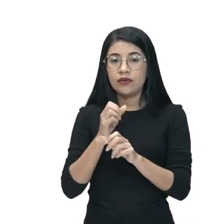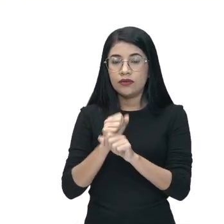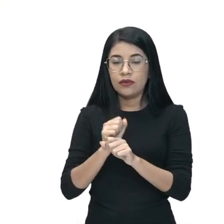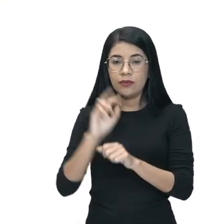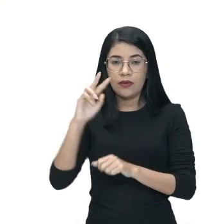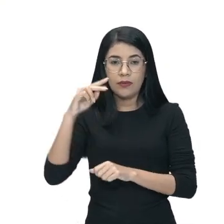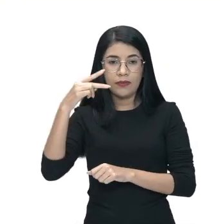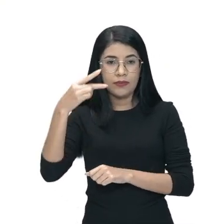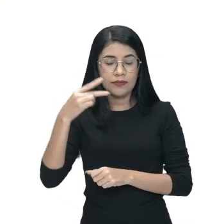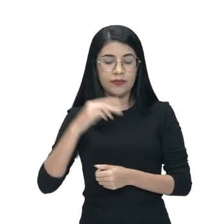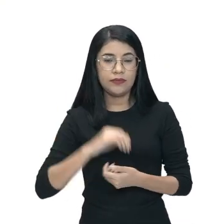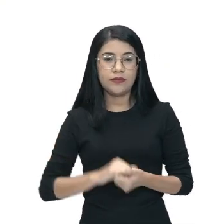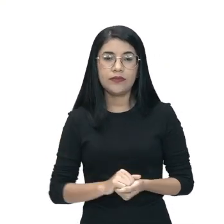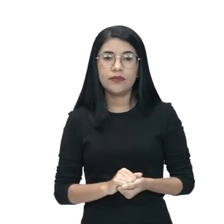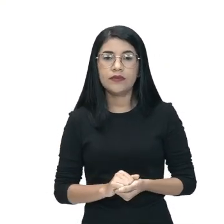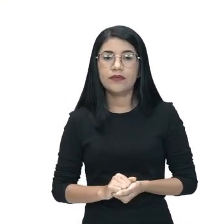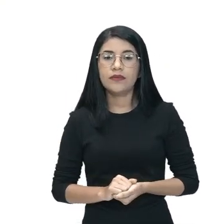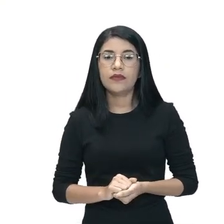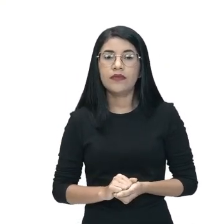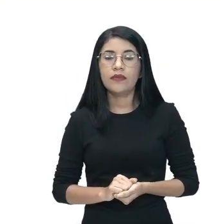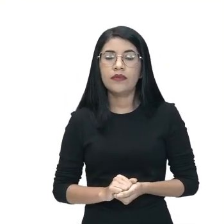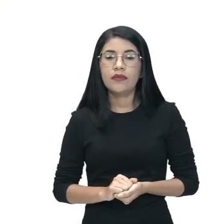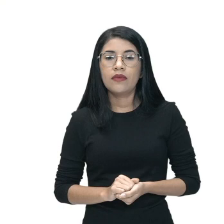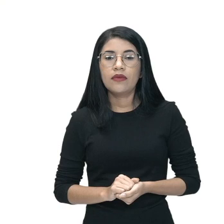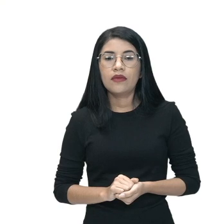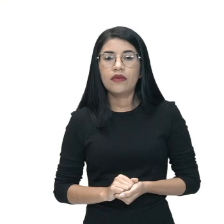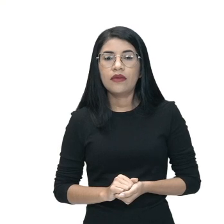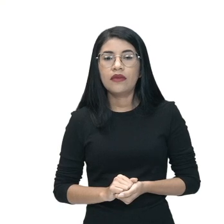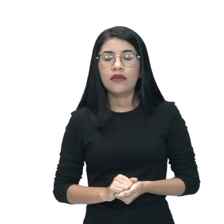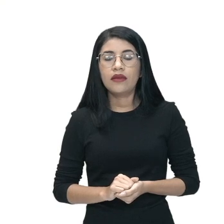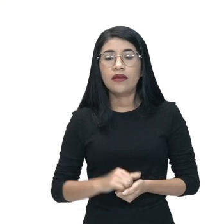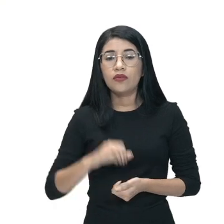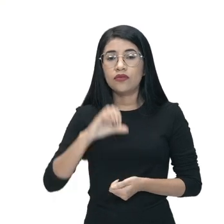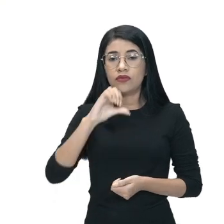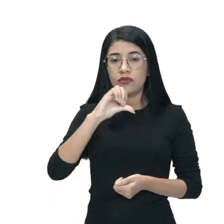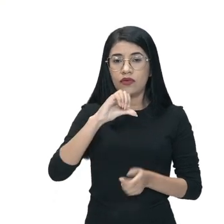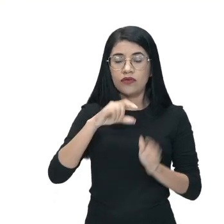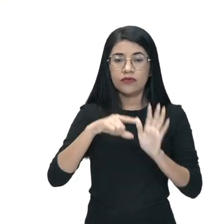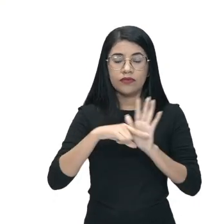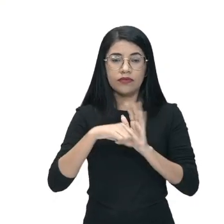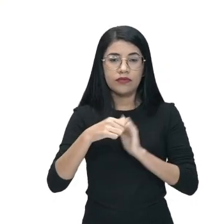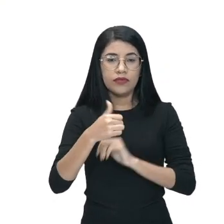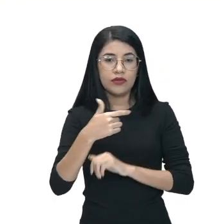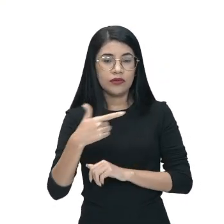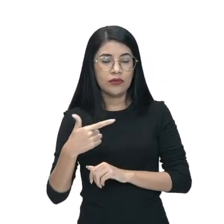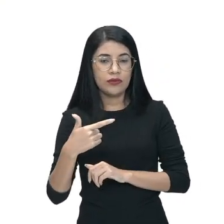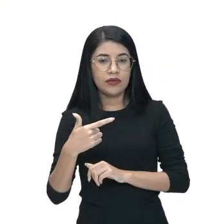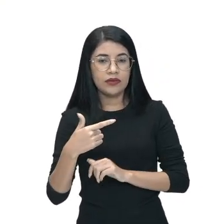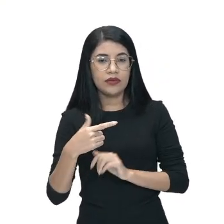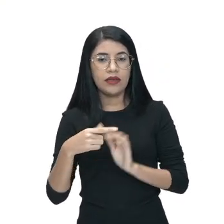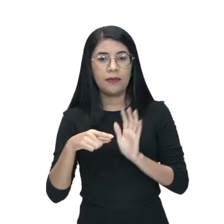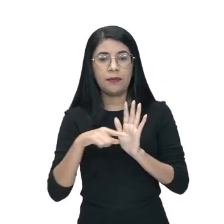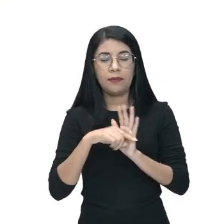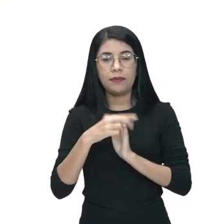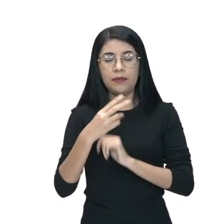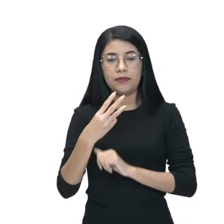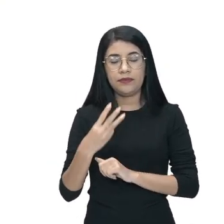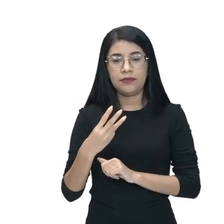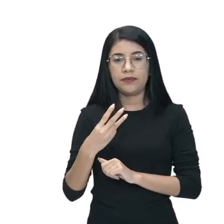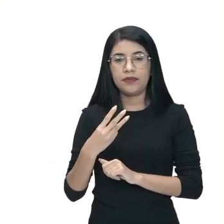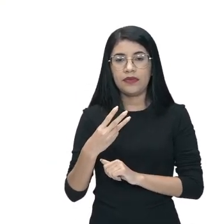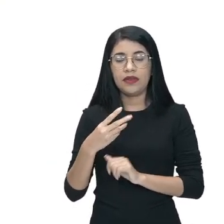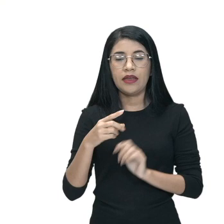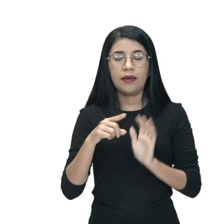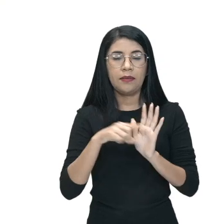expoentes. Então, pessoal, 9 menos 12 dá menos 3. Menos 3